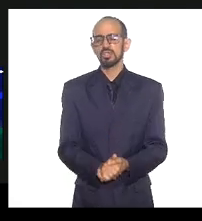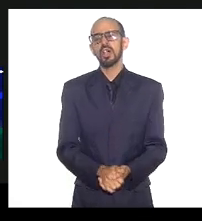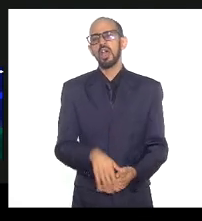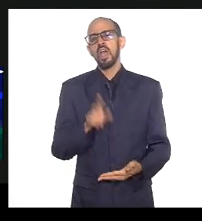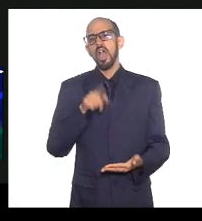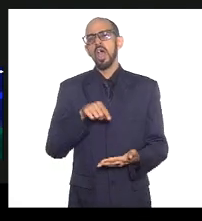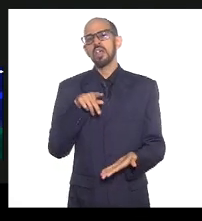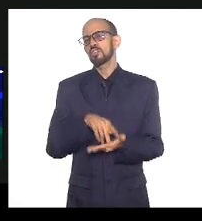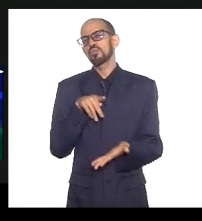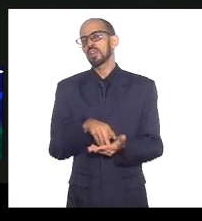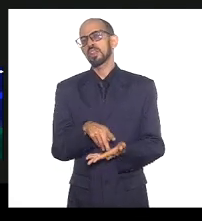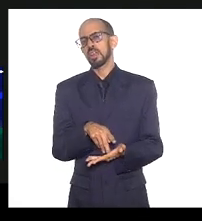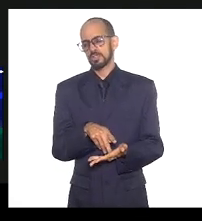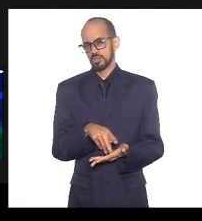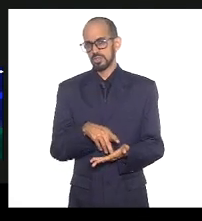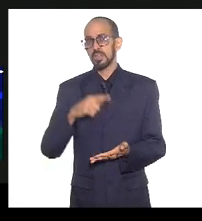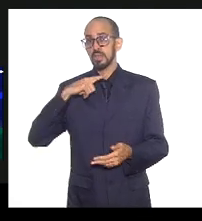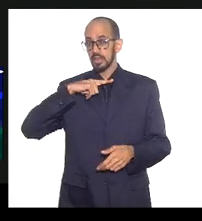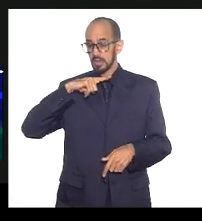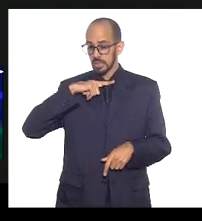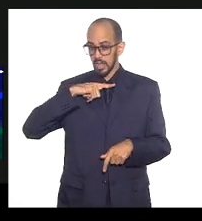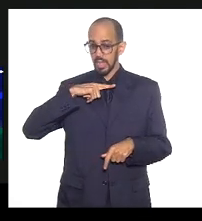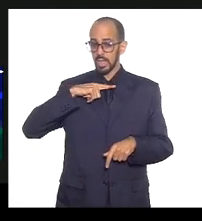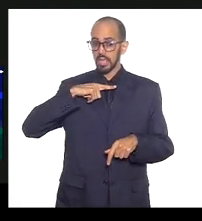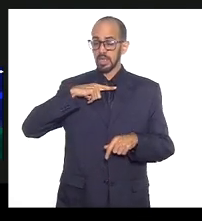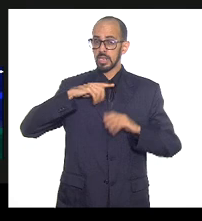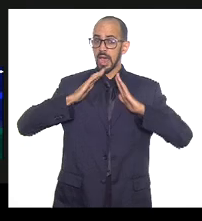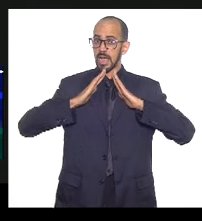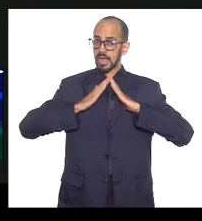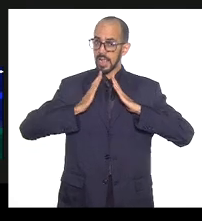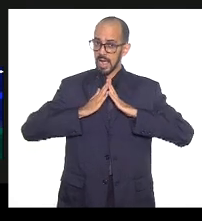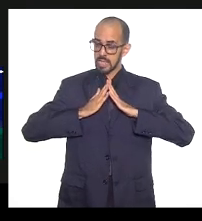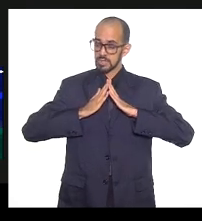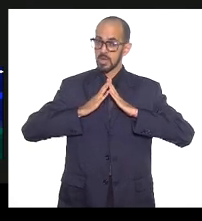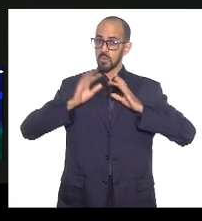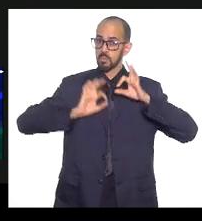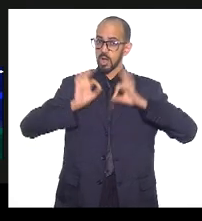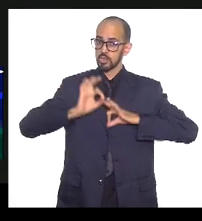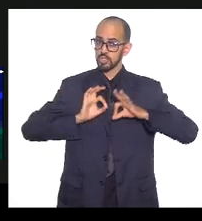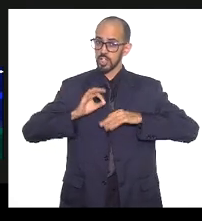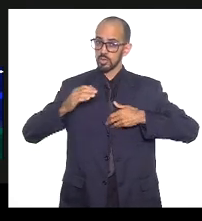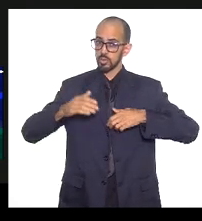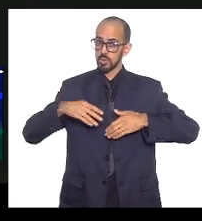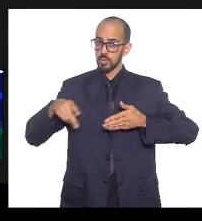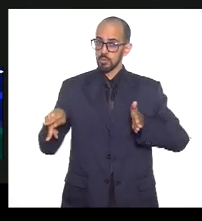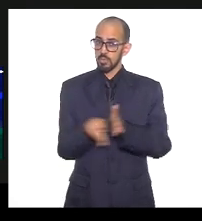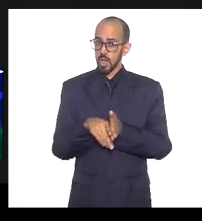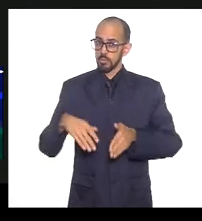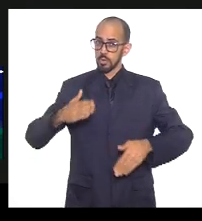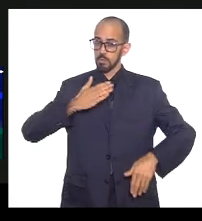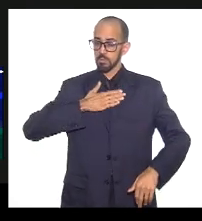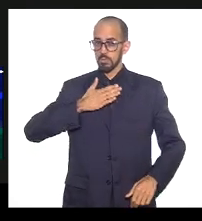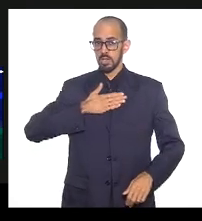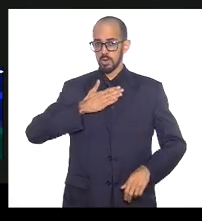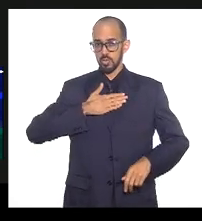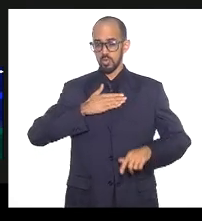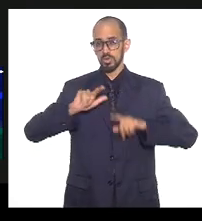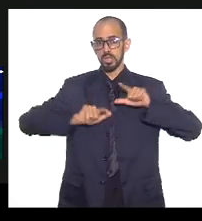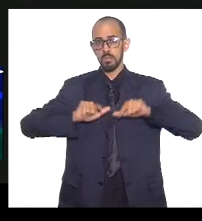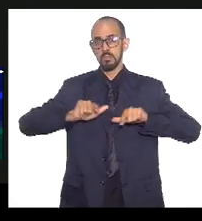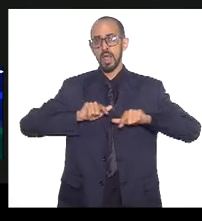e existe na casa de minha autoria um projeto um projeto que trabalha